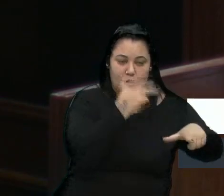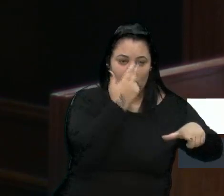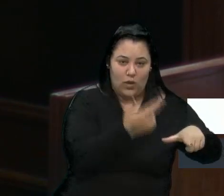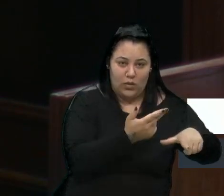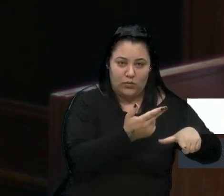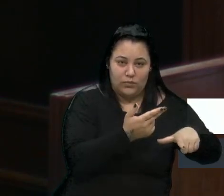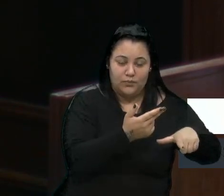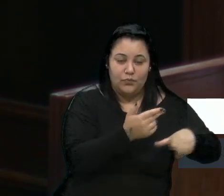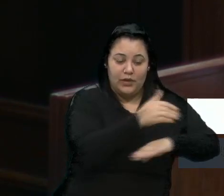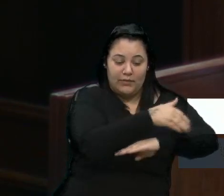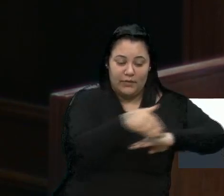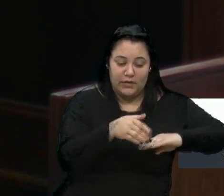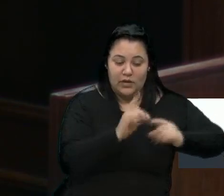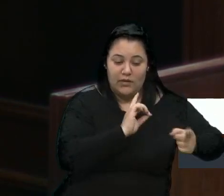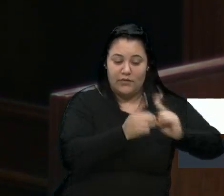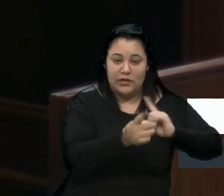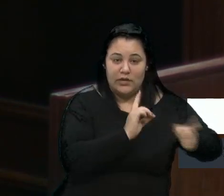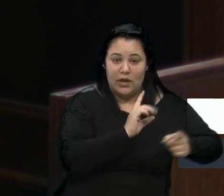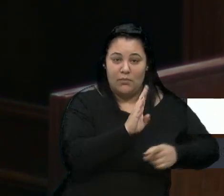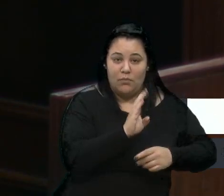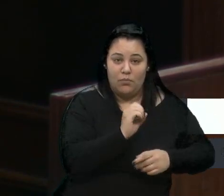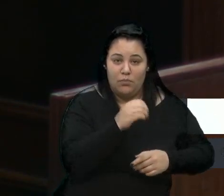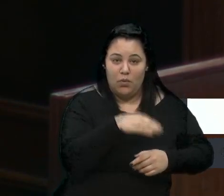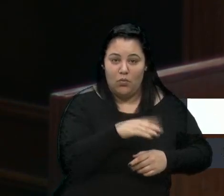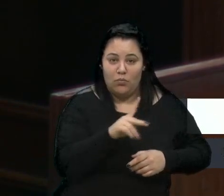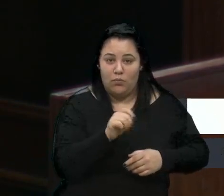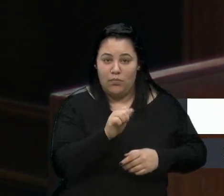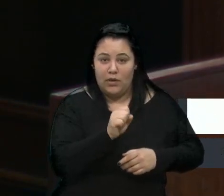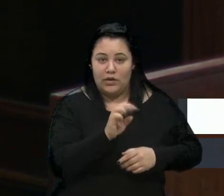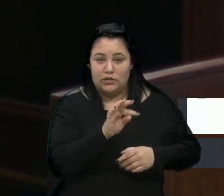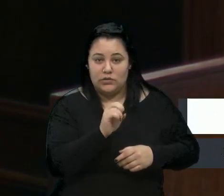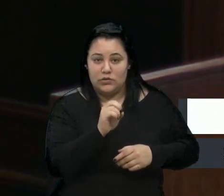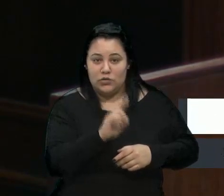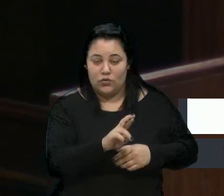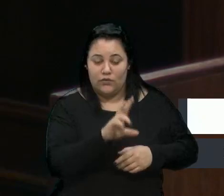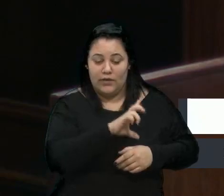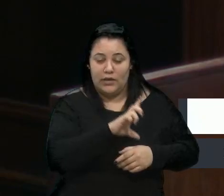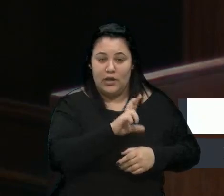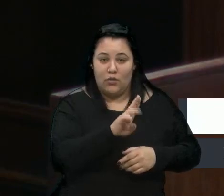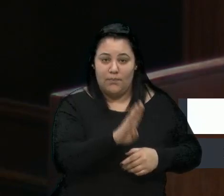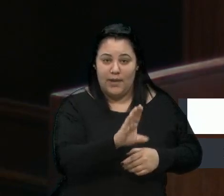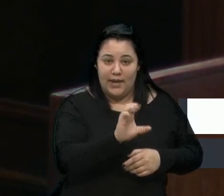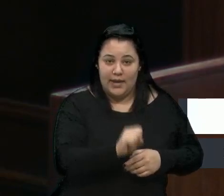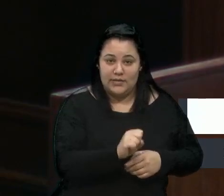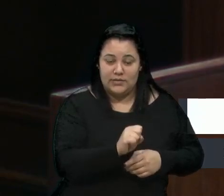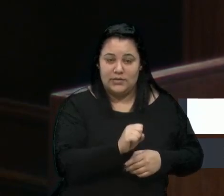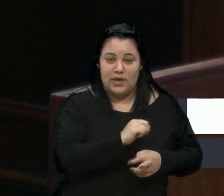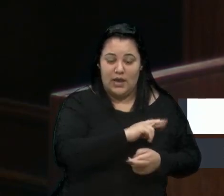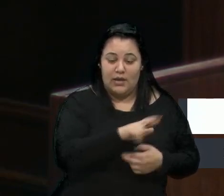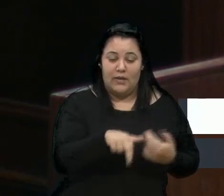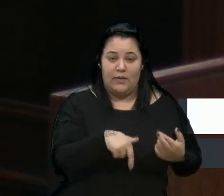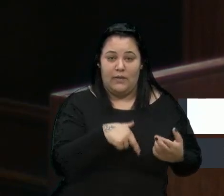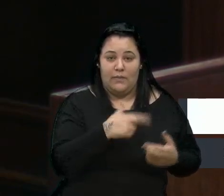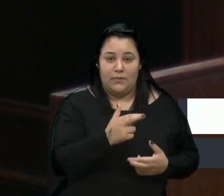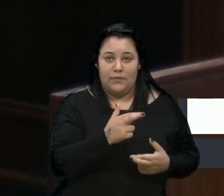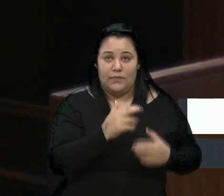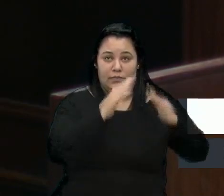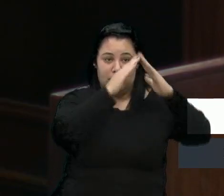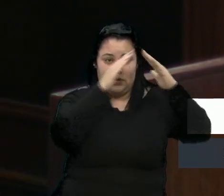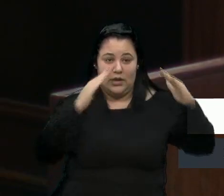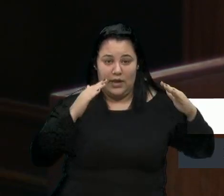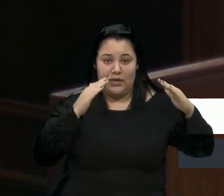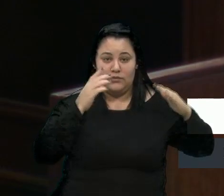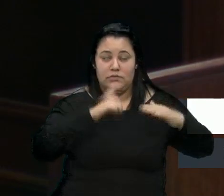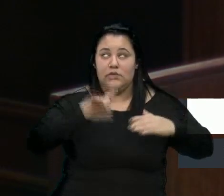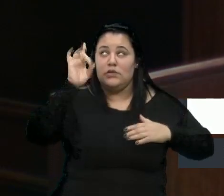Avenida Bom Pastor, vamos encontrar uma UBS totalmente reformada, com uma pequena ampliação e com o telhado, se Deus quiser,